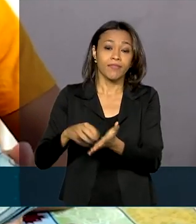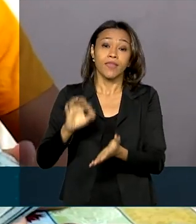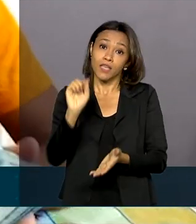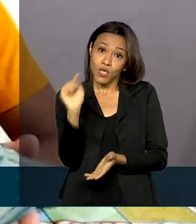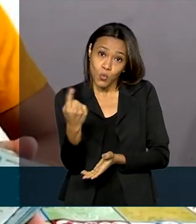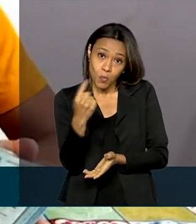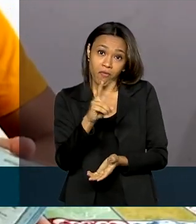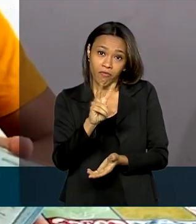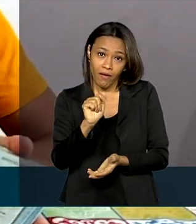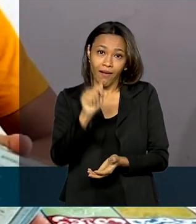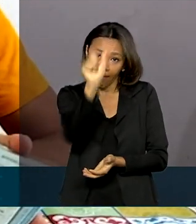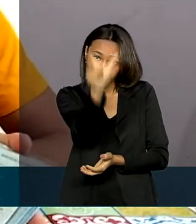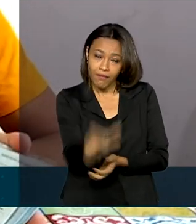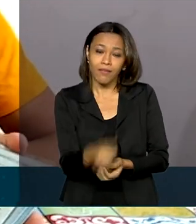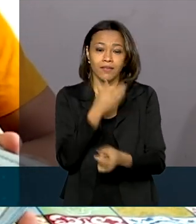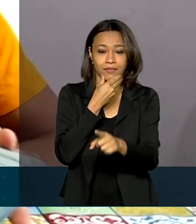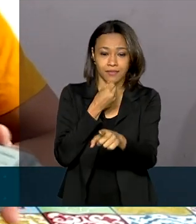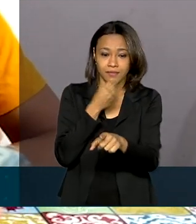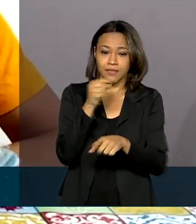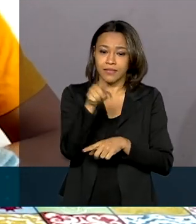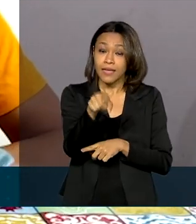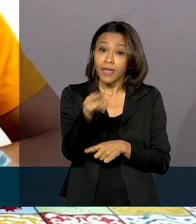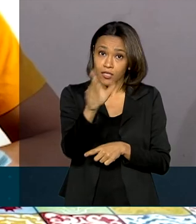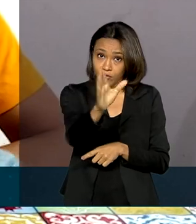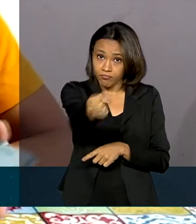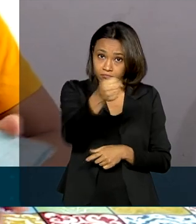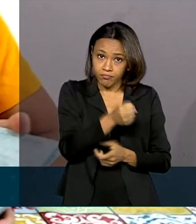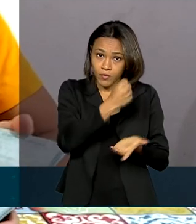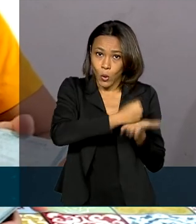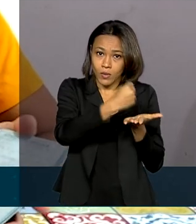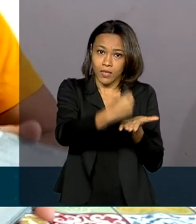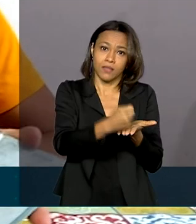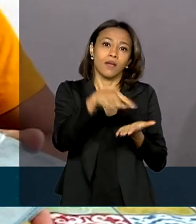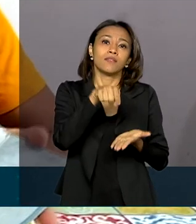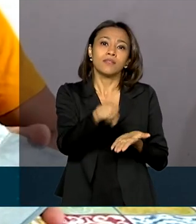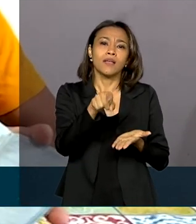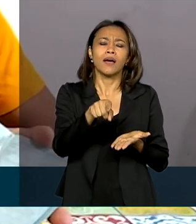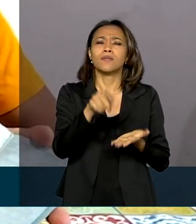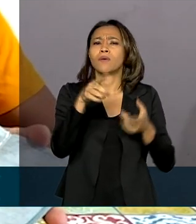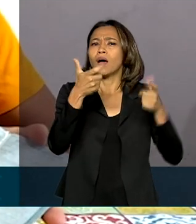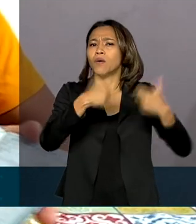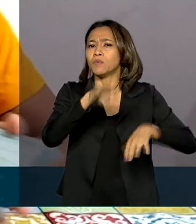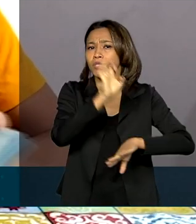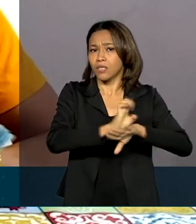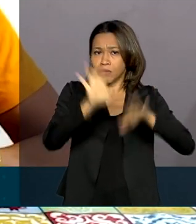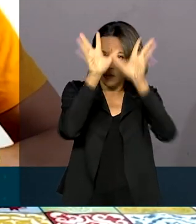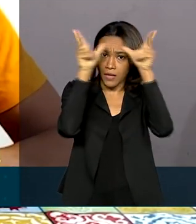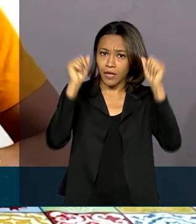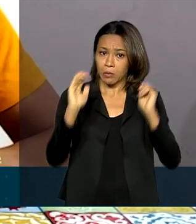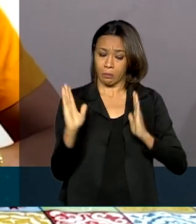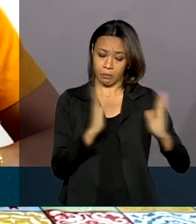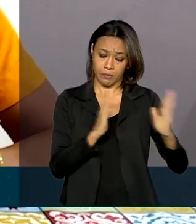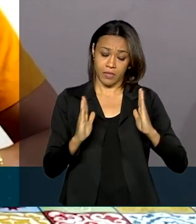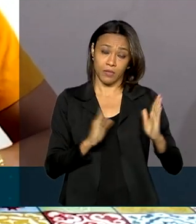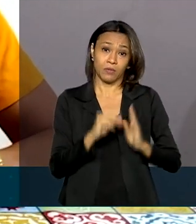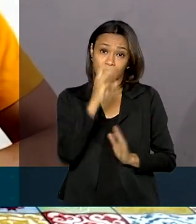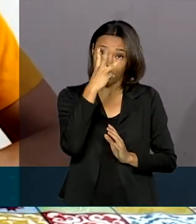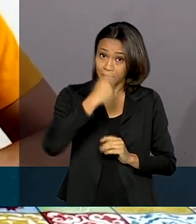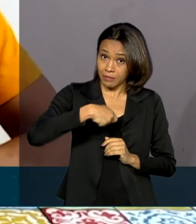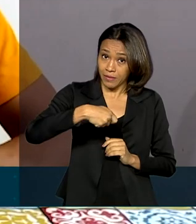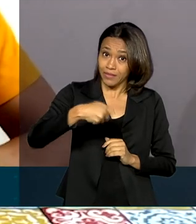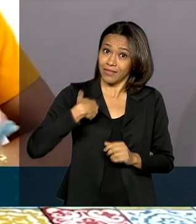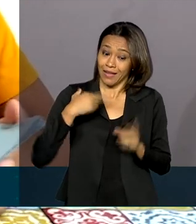dessas vagas foi do John Wheeler. Ele foi contratado por uma ONG no Acre por um período de três meses e está